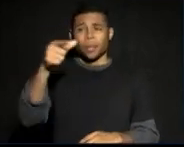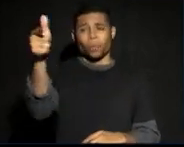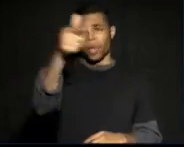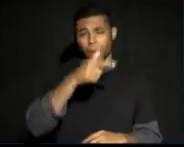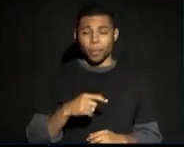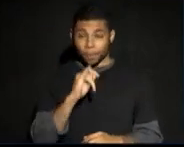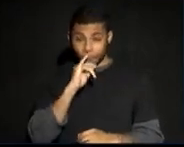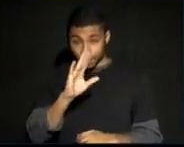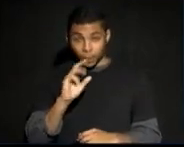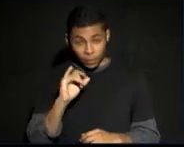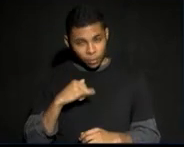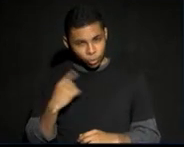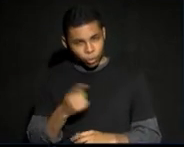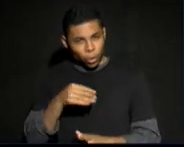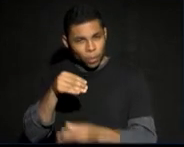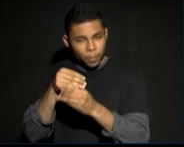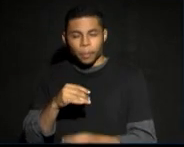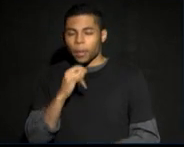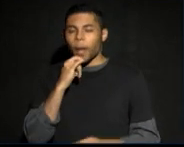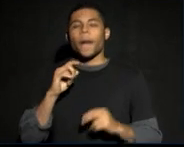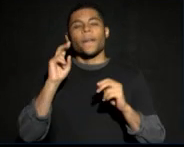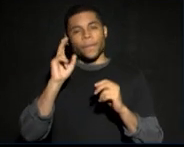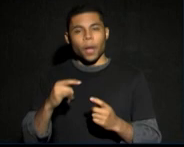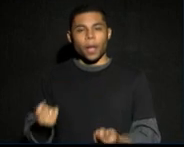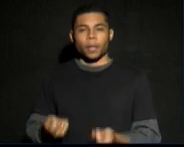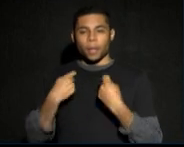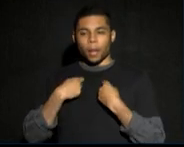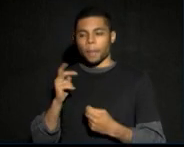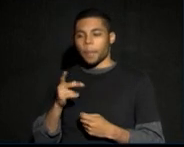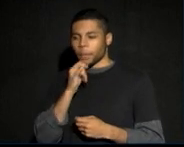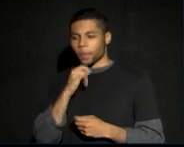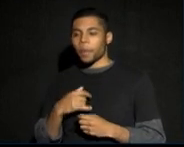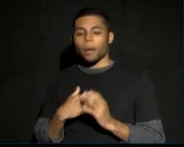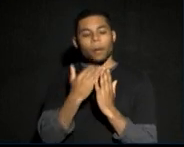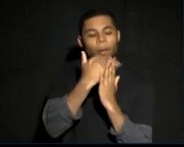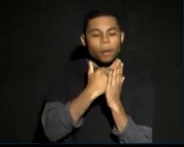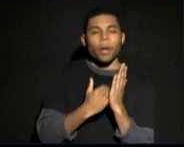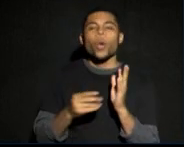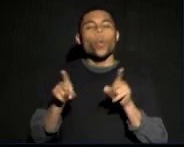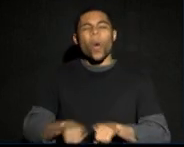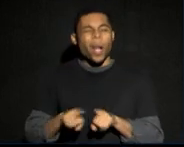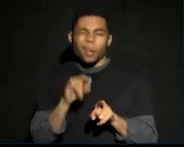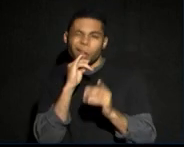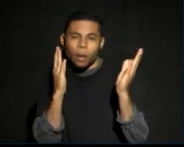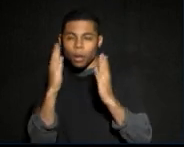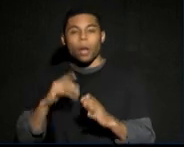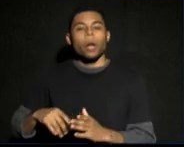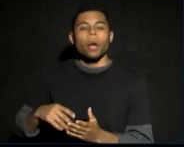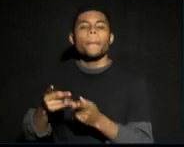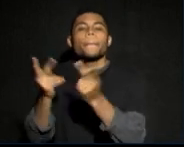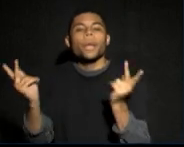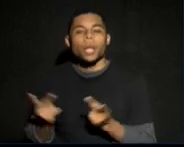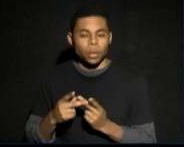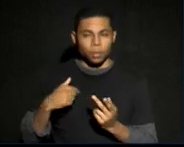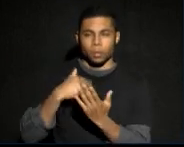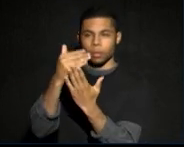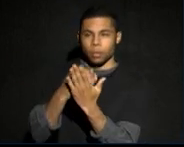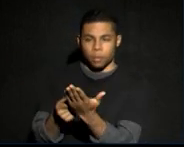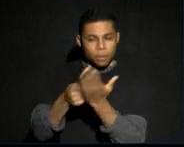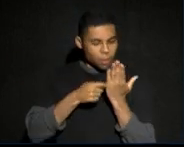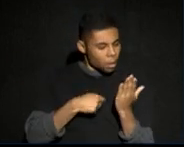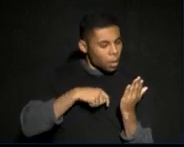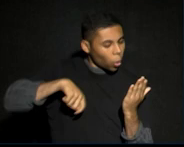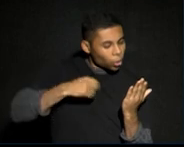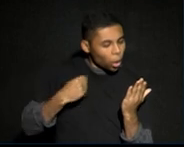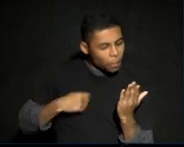que ninguém tem se a gente complementa a isso ele fala que ele vai me dar a receita da pizza e eu vou montar e distribuir a pizza Brasil afora é